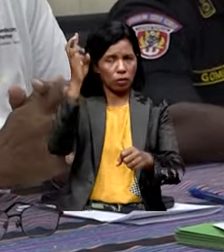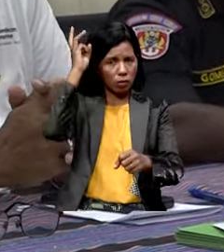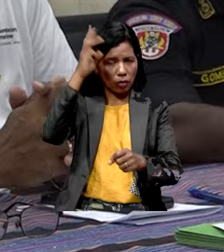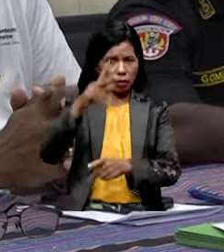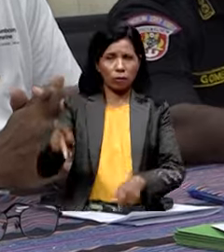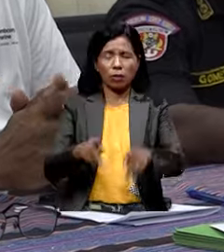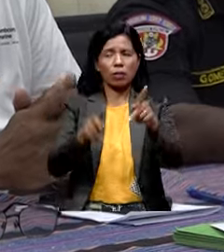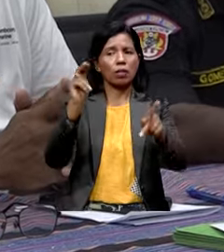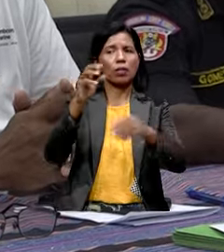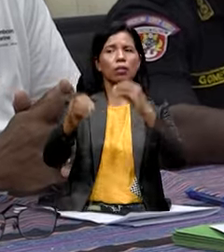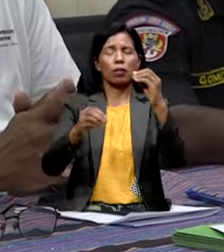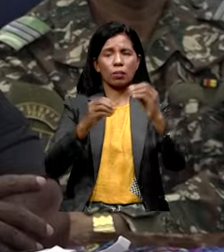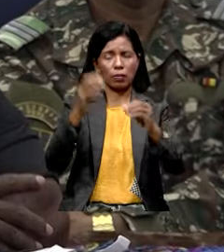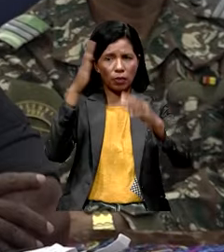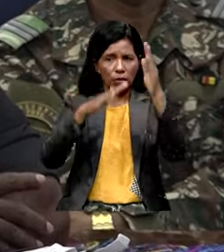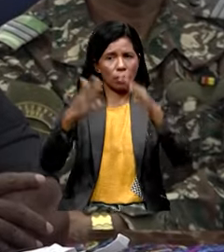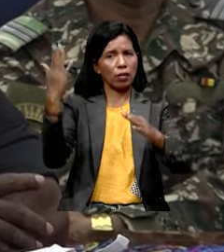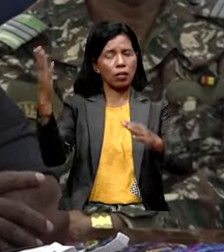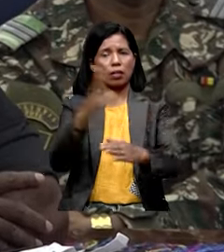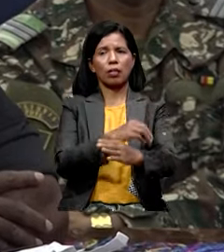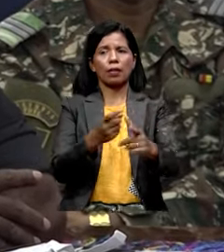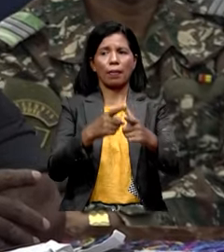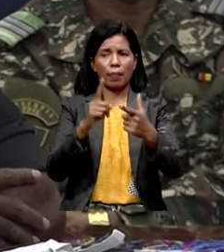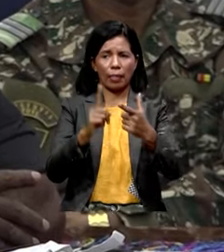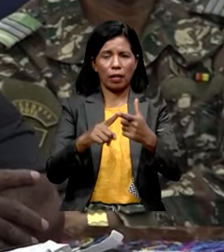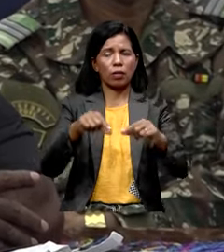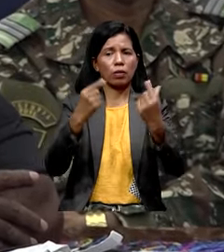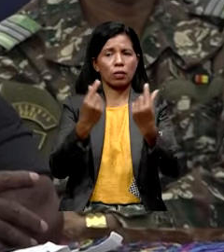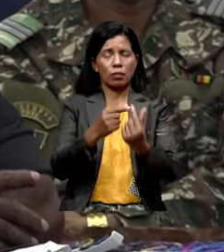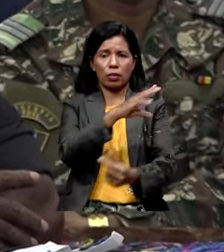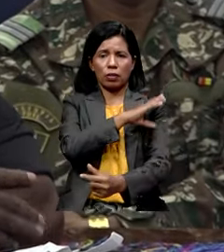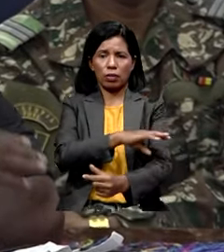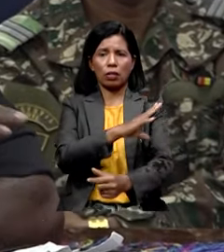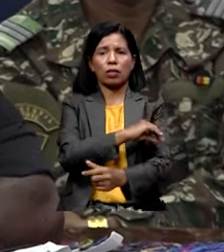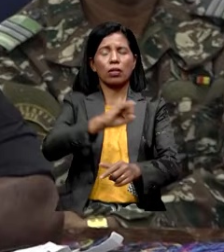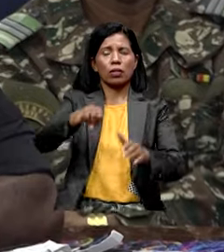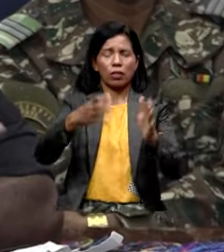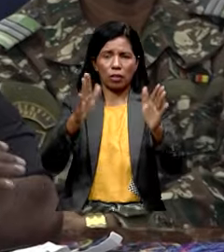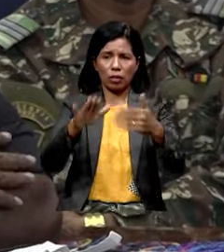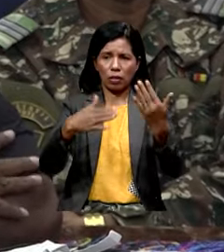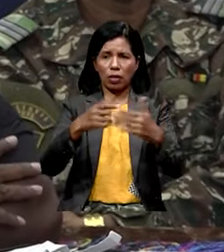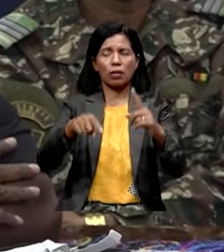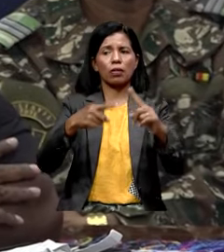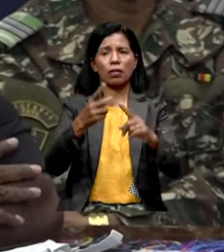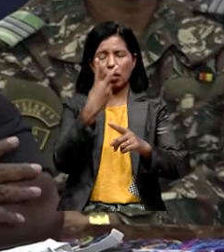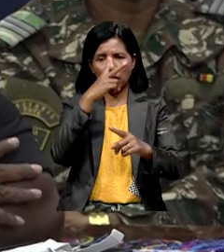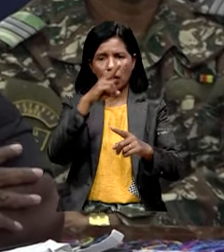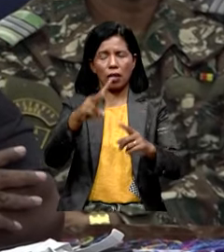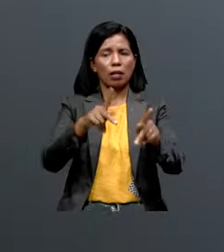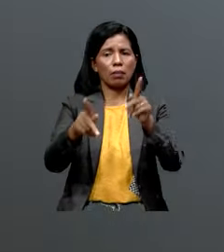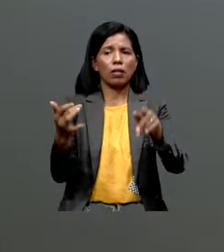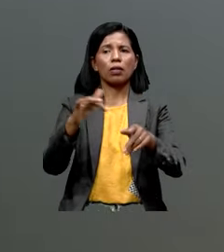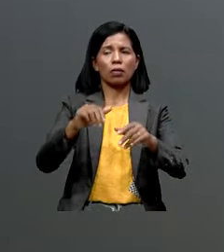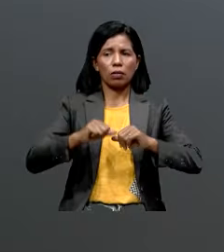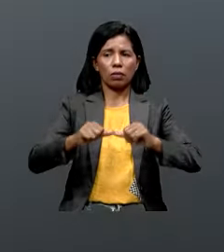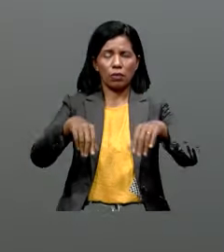pública nia com a desentendimento nebe moço foi na laisne entre equipa segurança ou jornalista Sira, ba inhira halo atuação ba vendedor Sira nebe